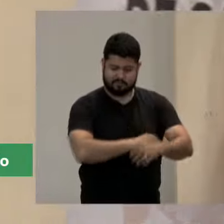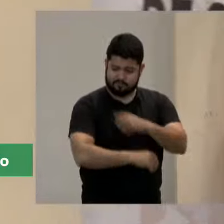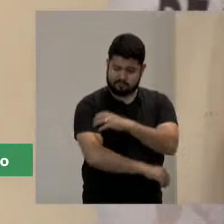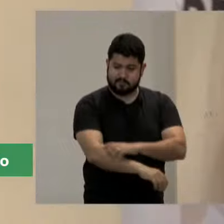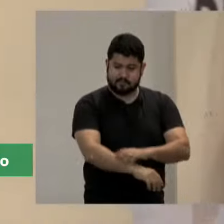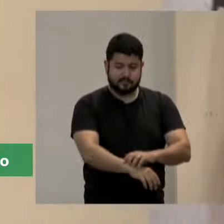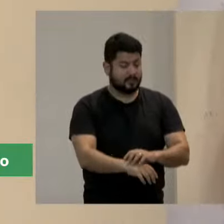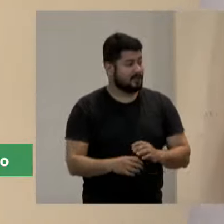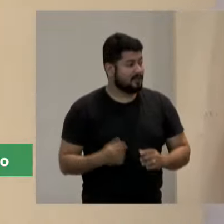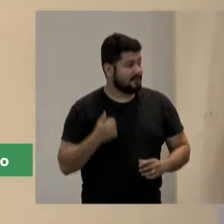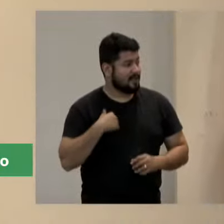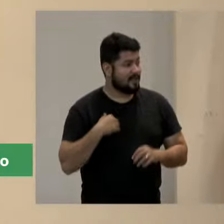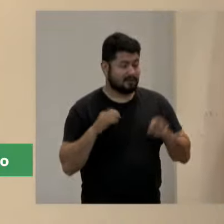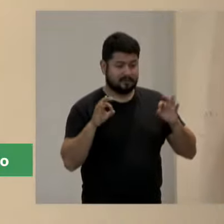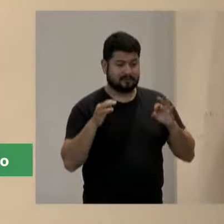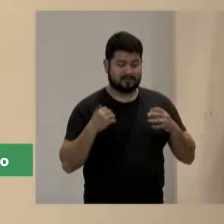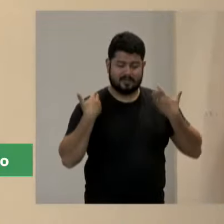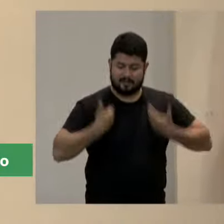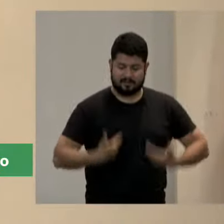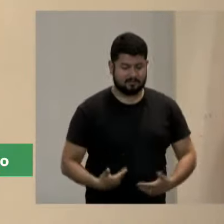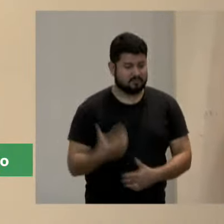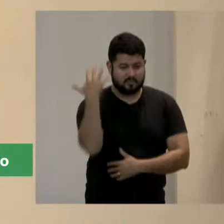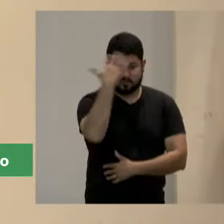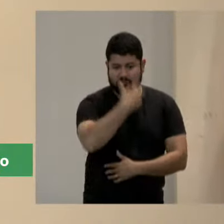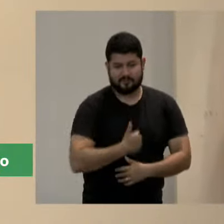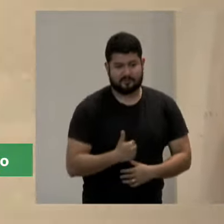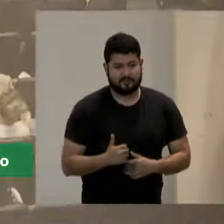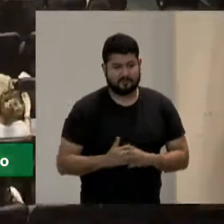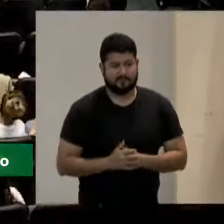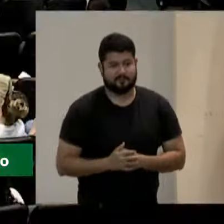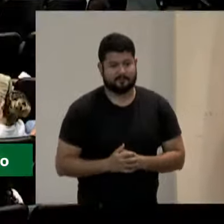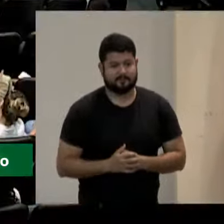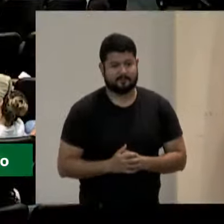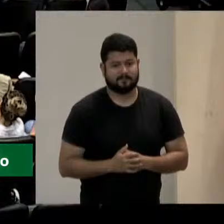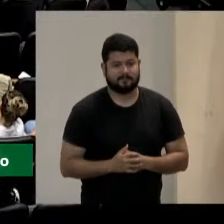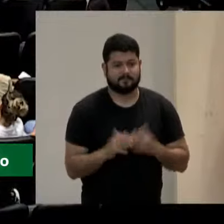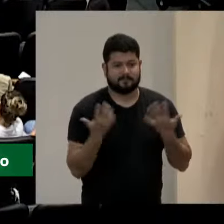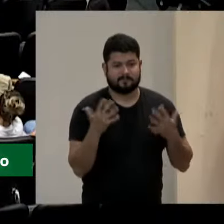e eu estou aqui, todo lindo, também sem os braços.